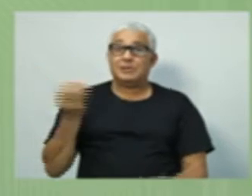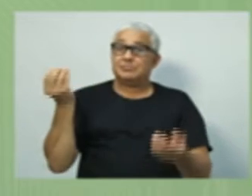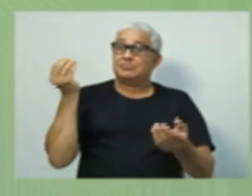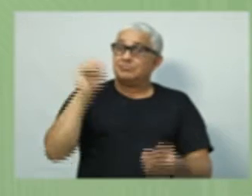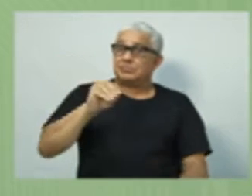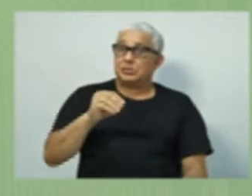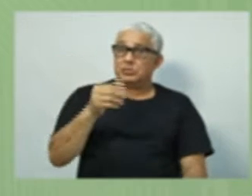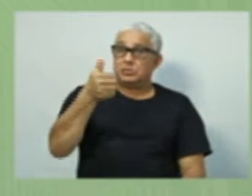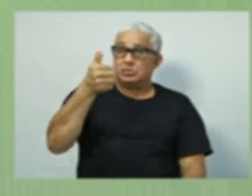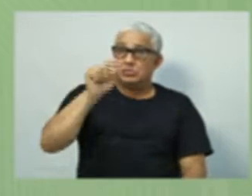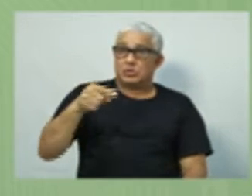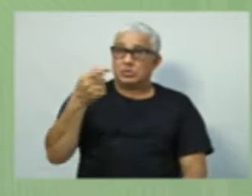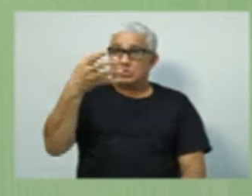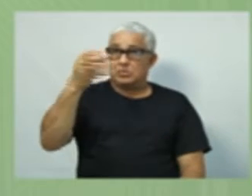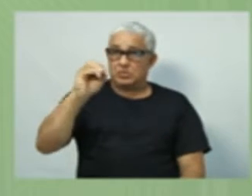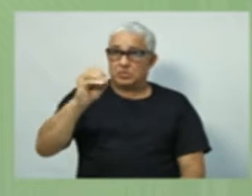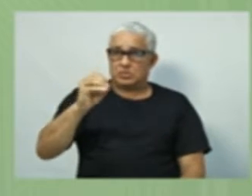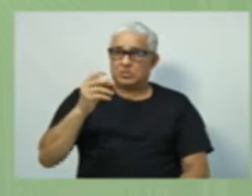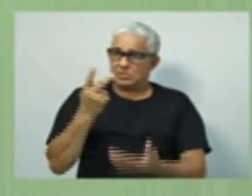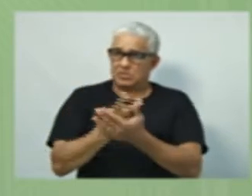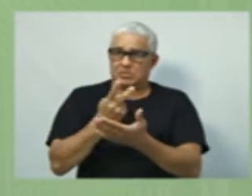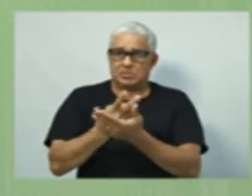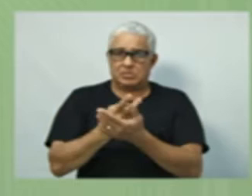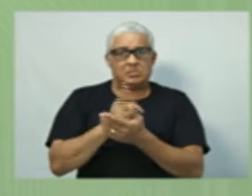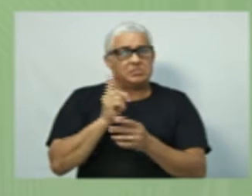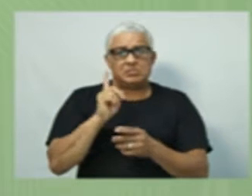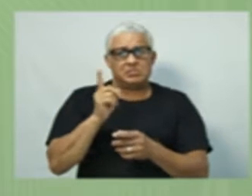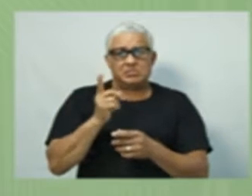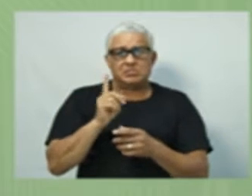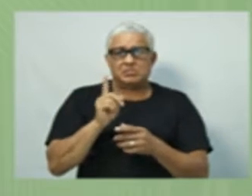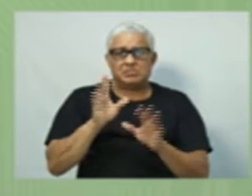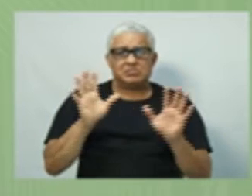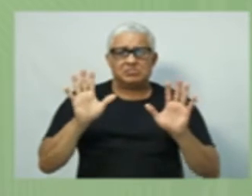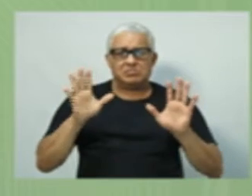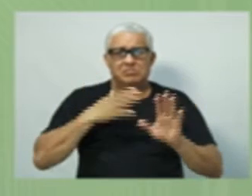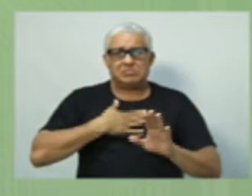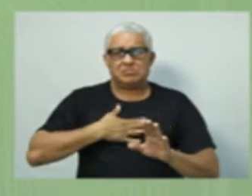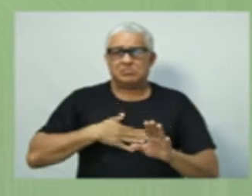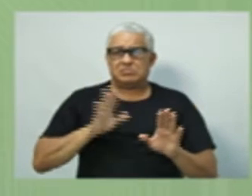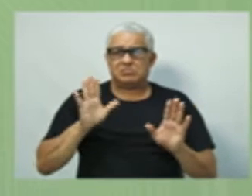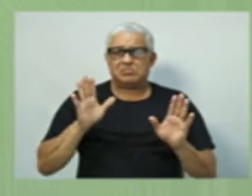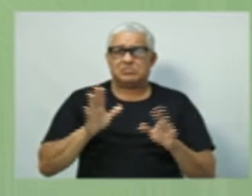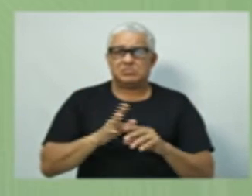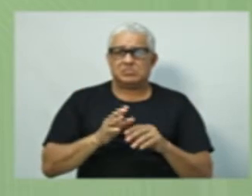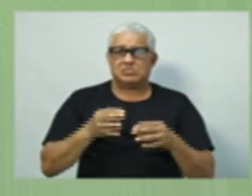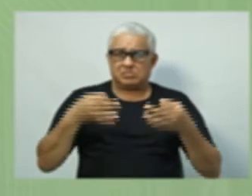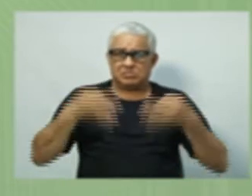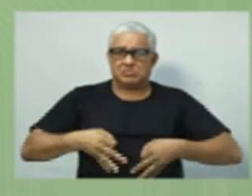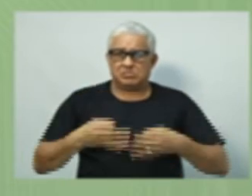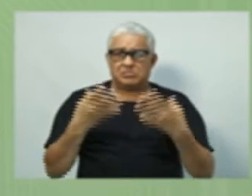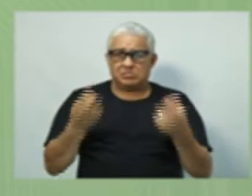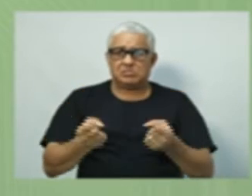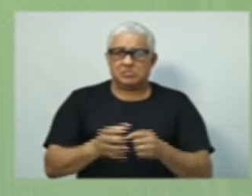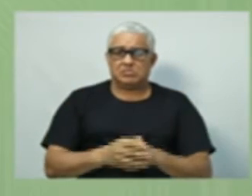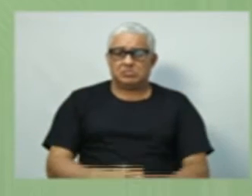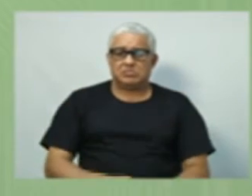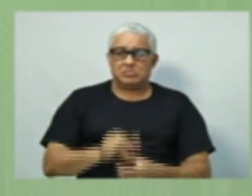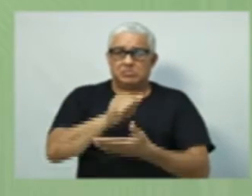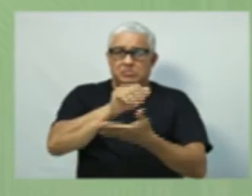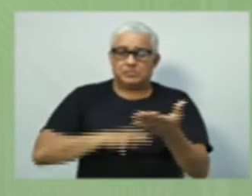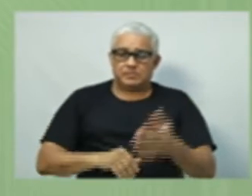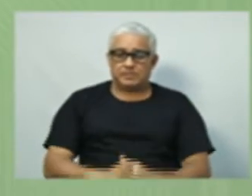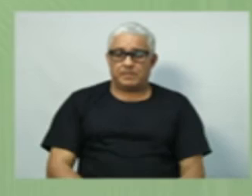40 terrado não é não arredondou mas não o suficiente para você colocar de errado nas atividades de percurso